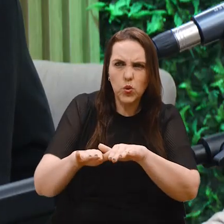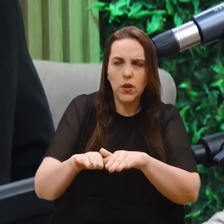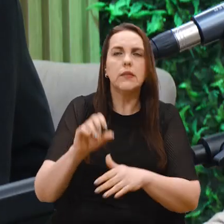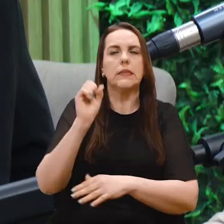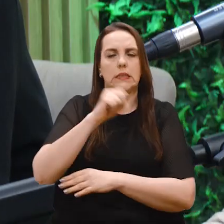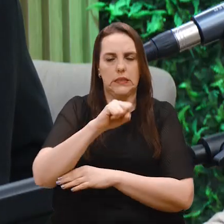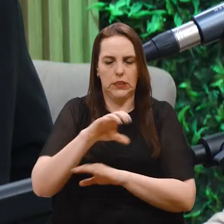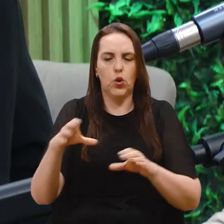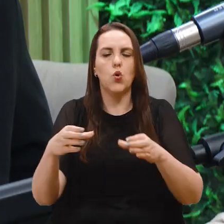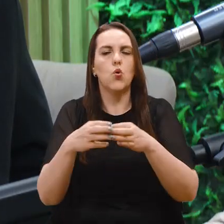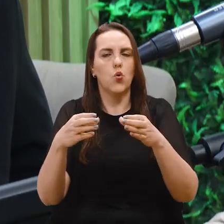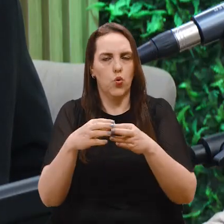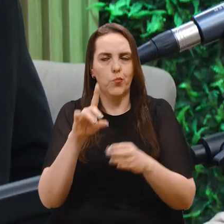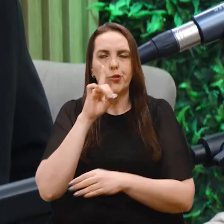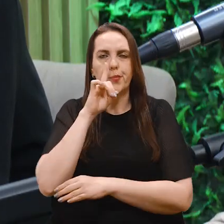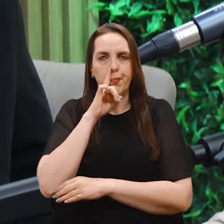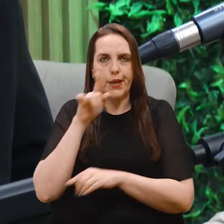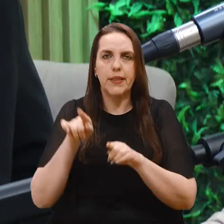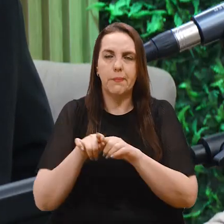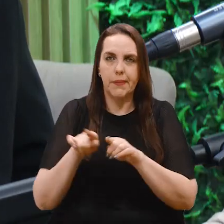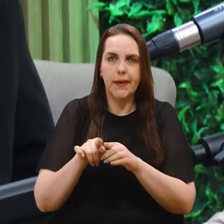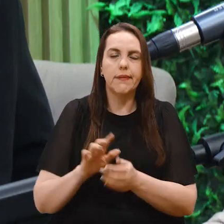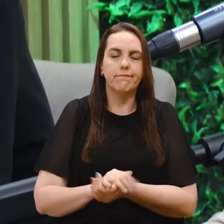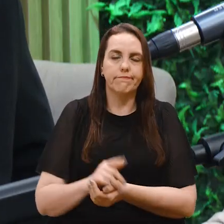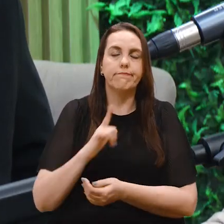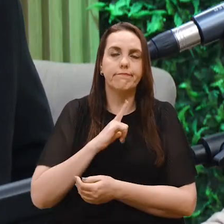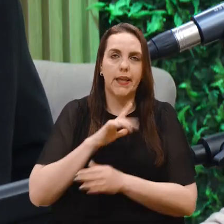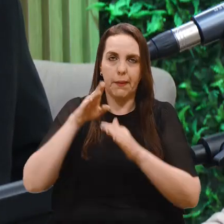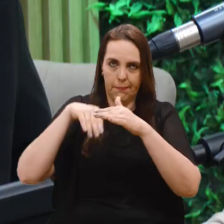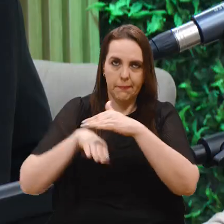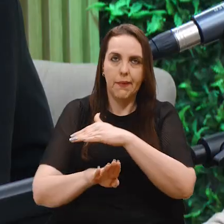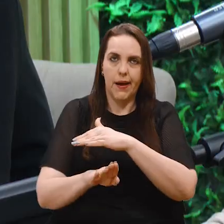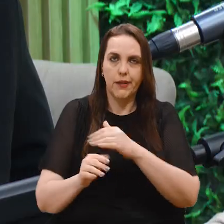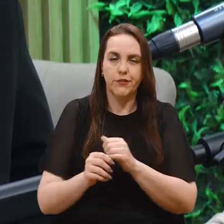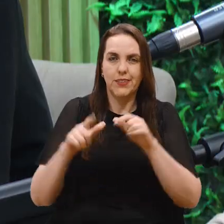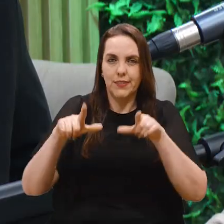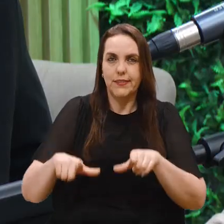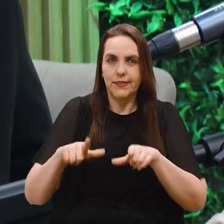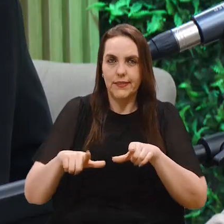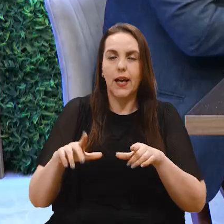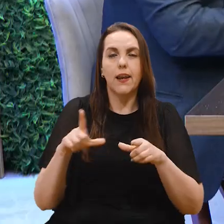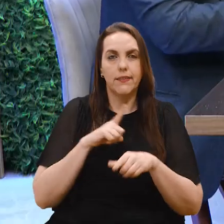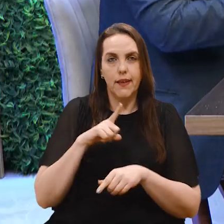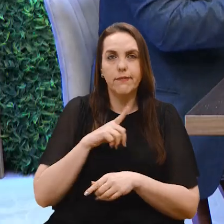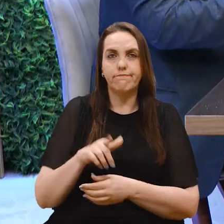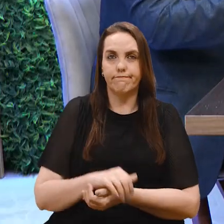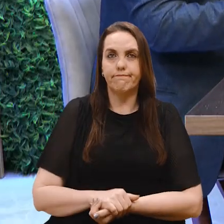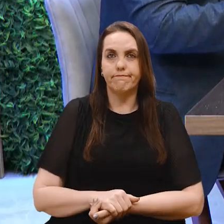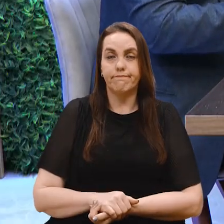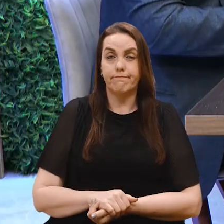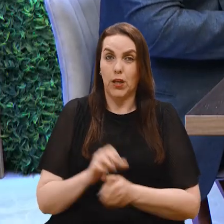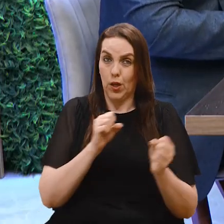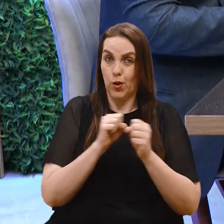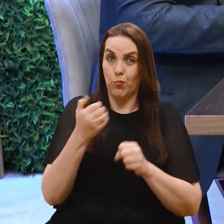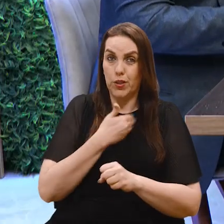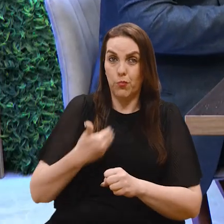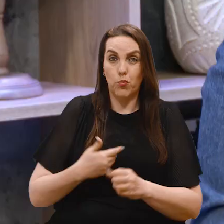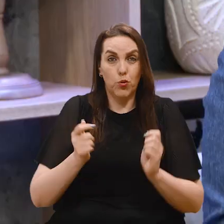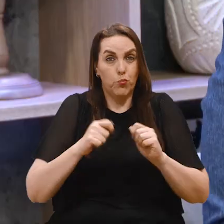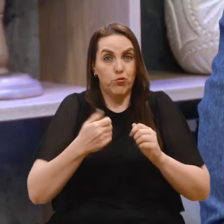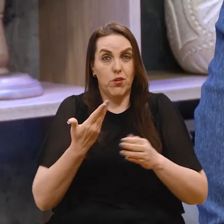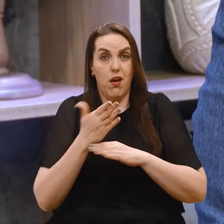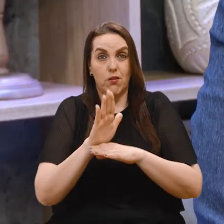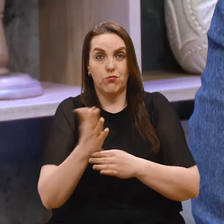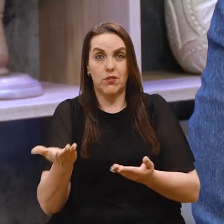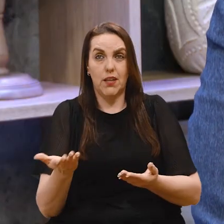ali Clube também. de mães. O clube de mães ali também. Na parte de baixo ali, a salinha também tem. E o poder público poderia viabilizar, porque imagina